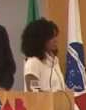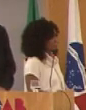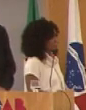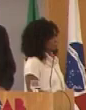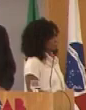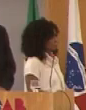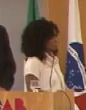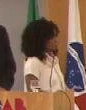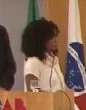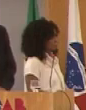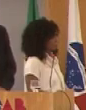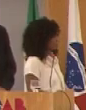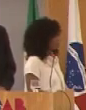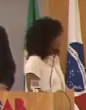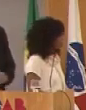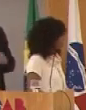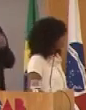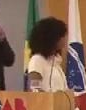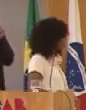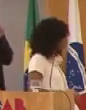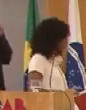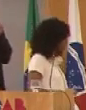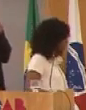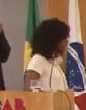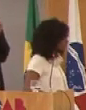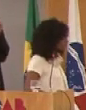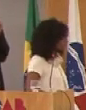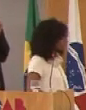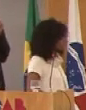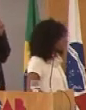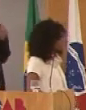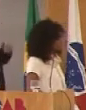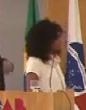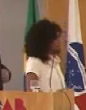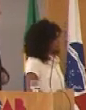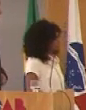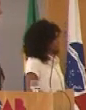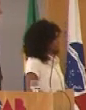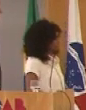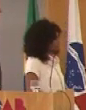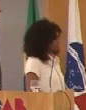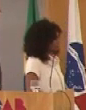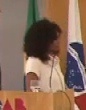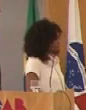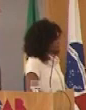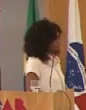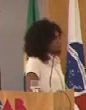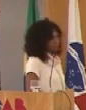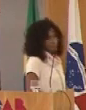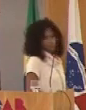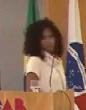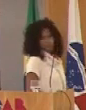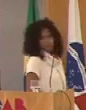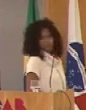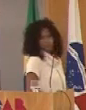cansada, que jogou suas fichas no novo, acreditou na mudança e na transformação que Hitler